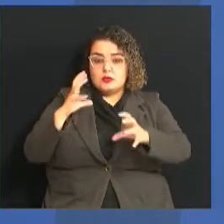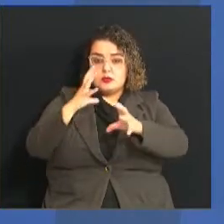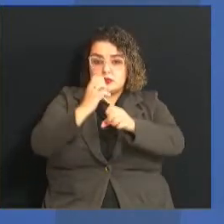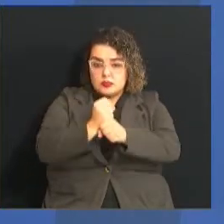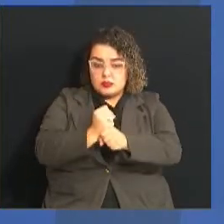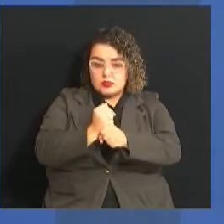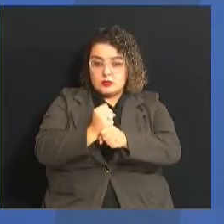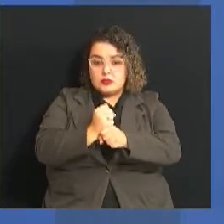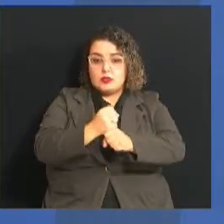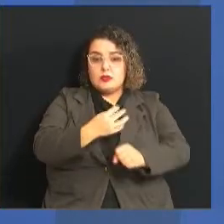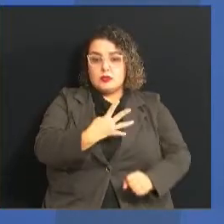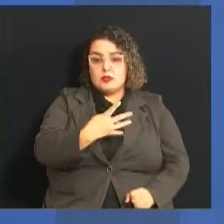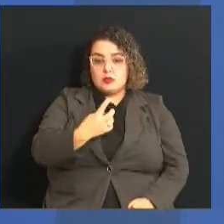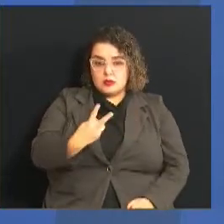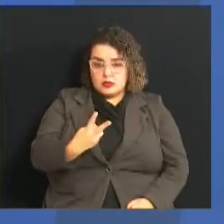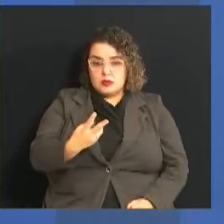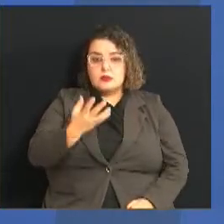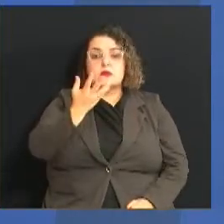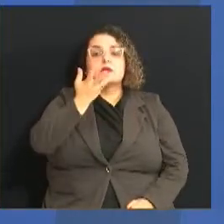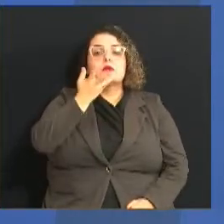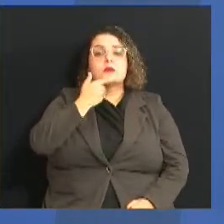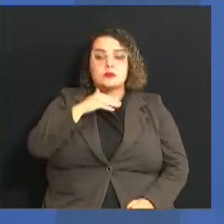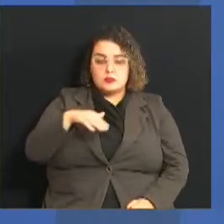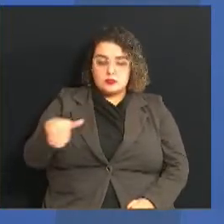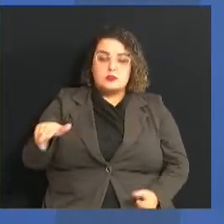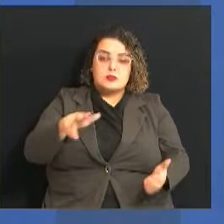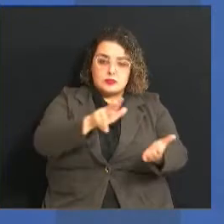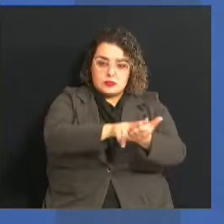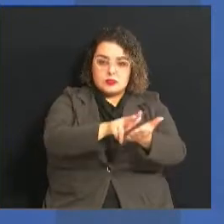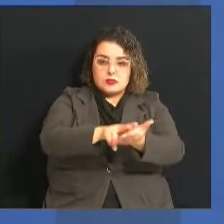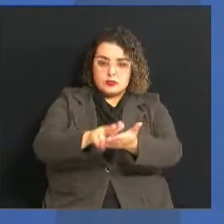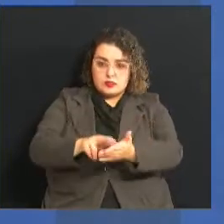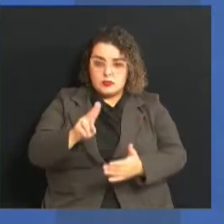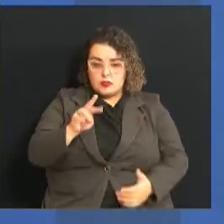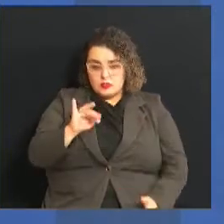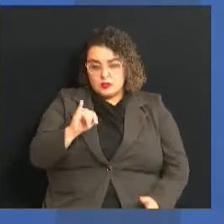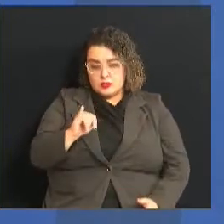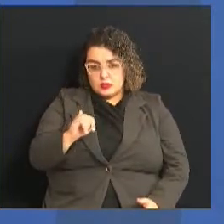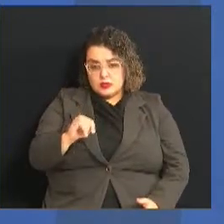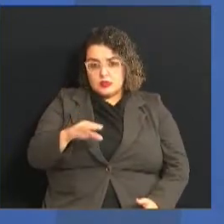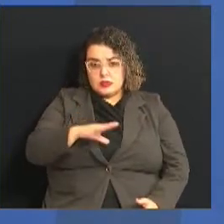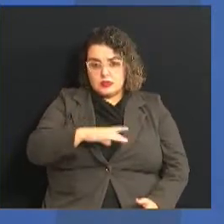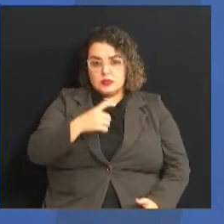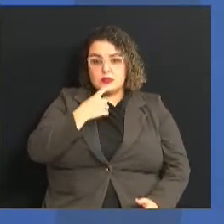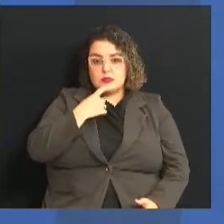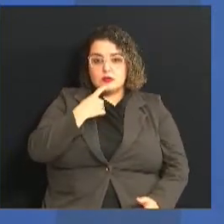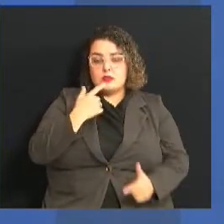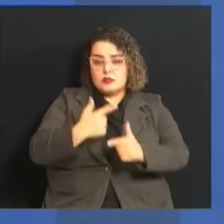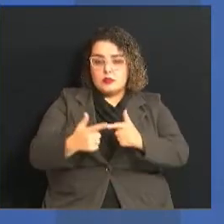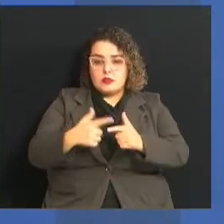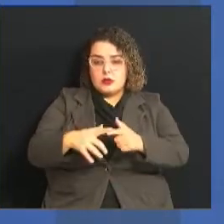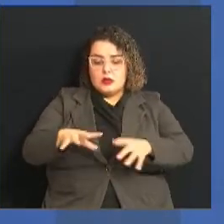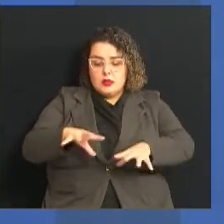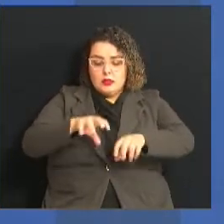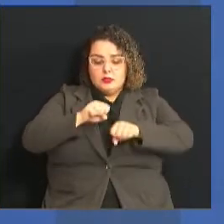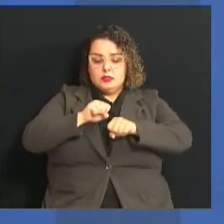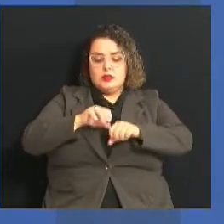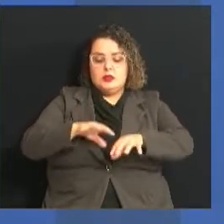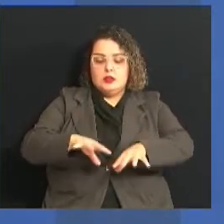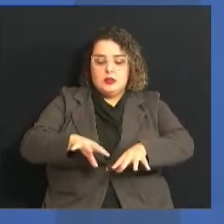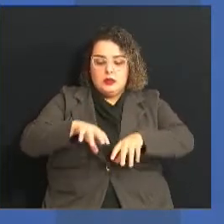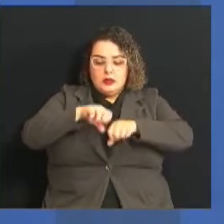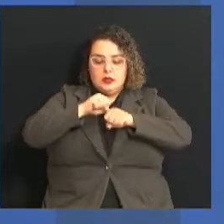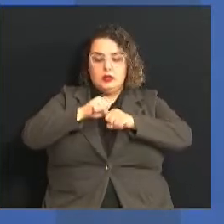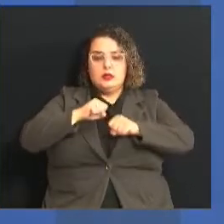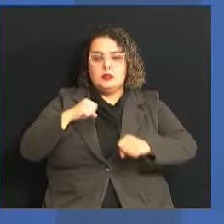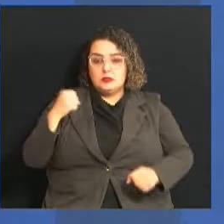Desse total, 42 crianças estão internadas em UTIs da cidade por síndrome respiratória aguda grave. No